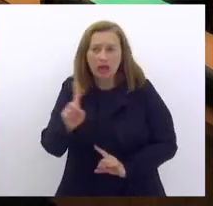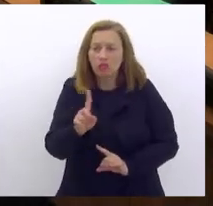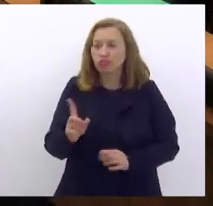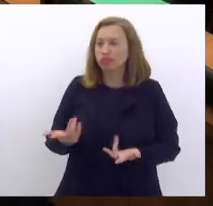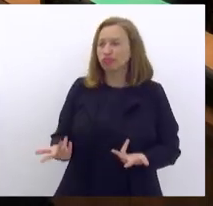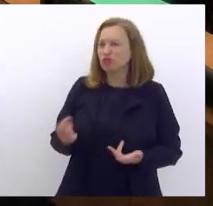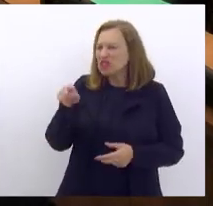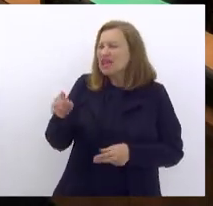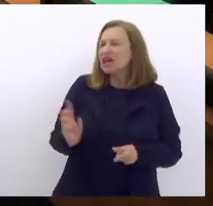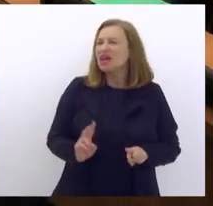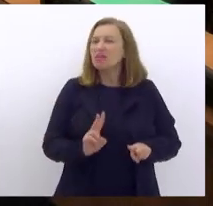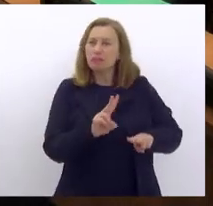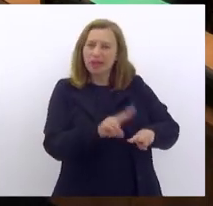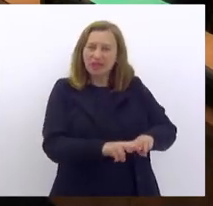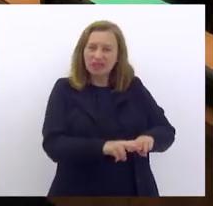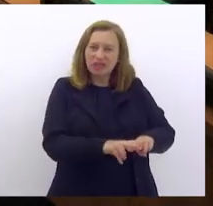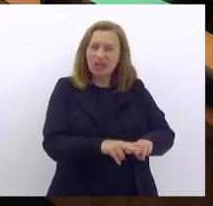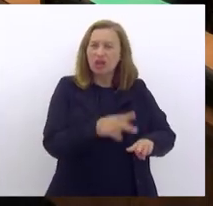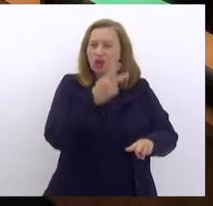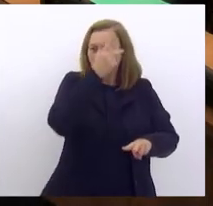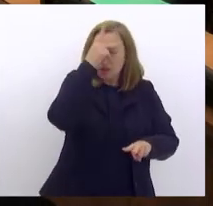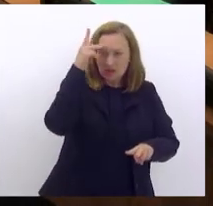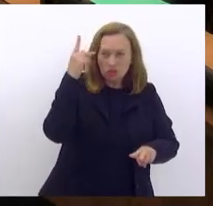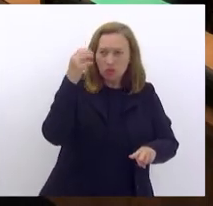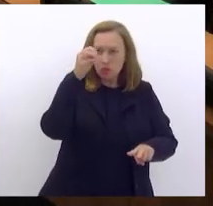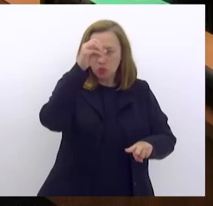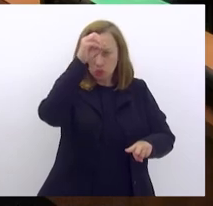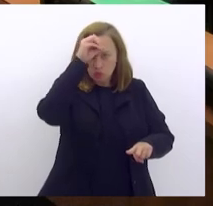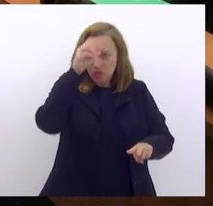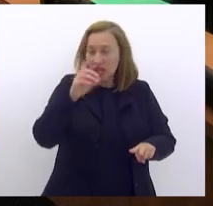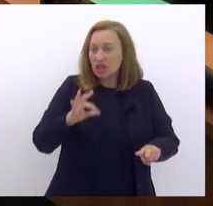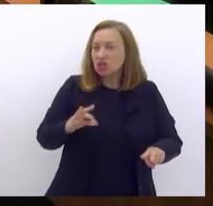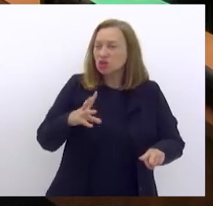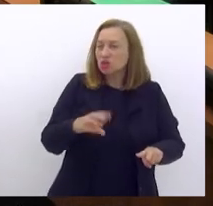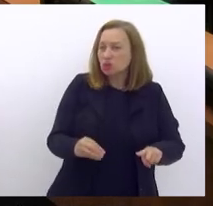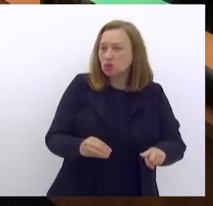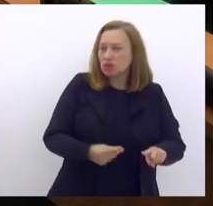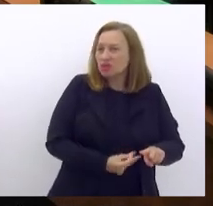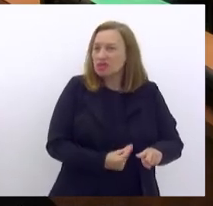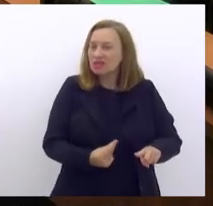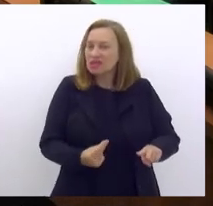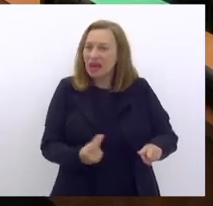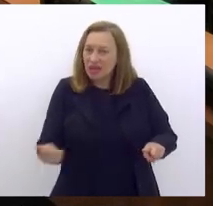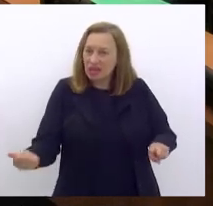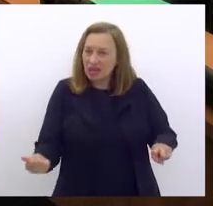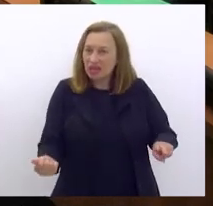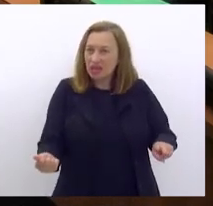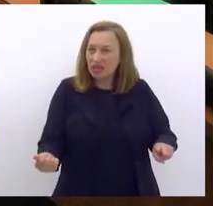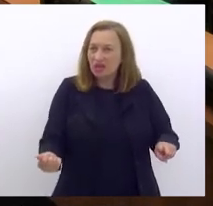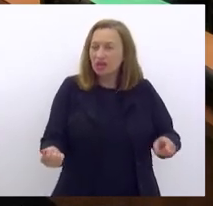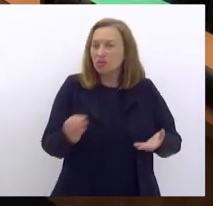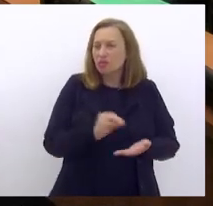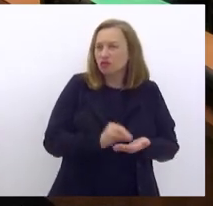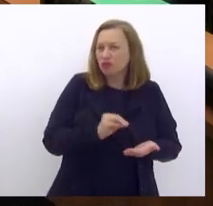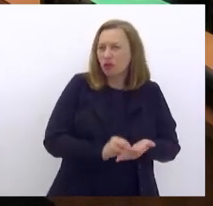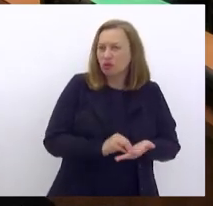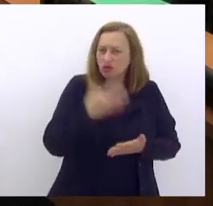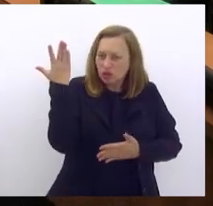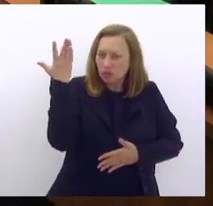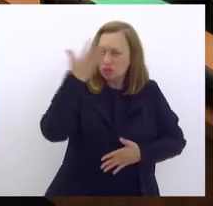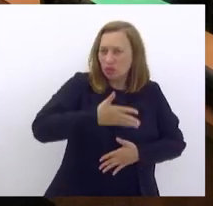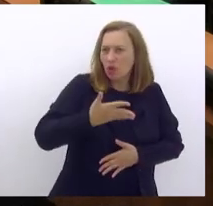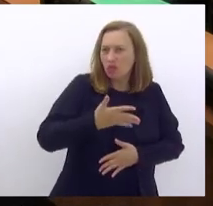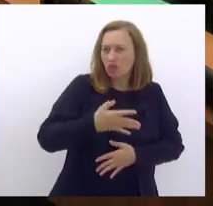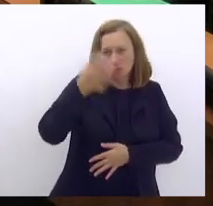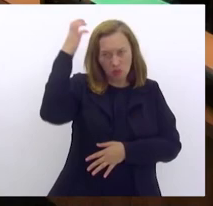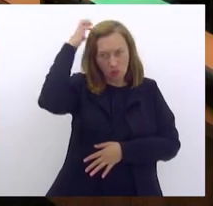prender culpados inocentes e todos saírem por falta de provas. Não são condenados. Para serem